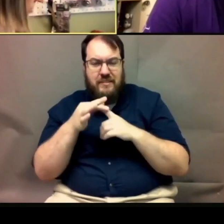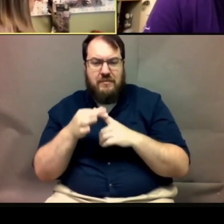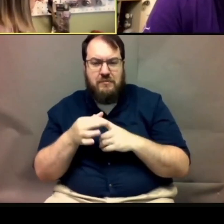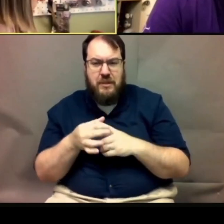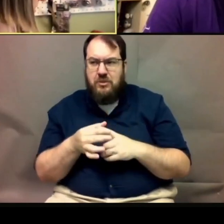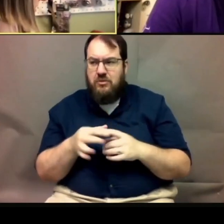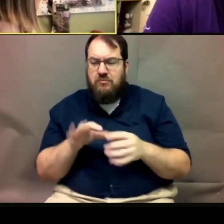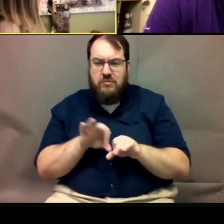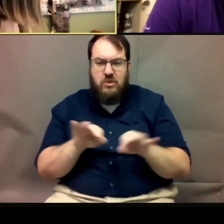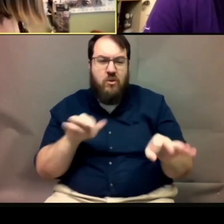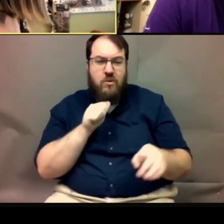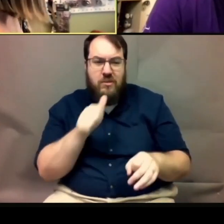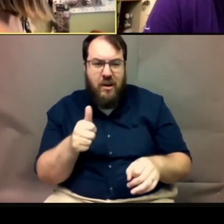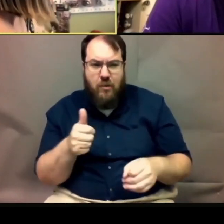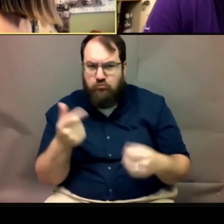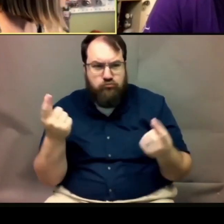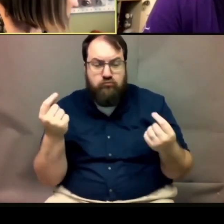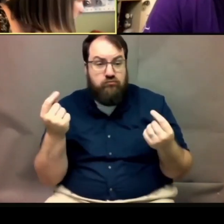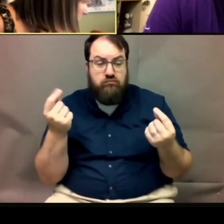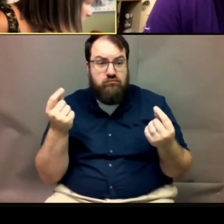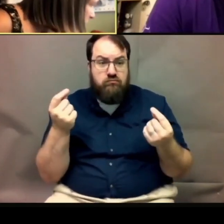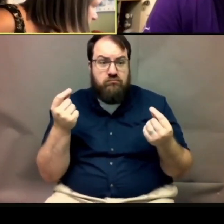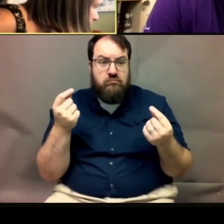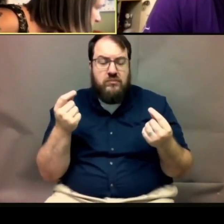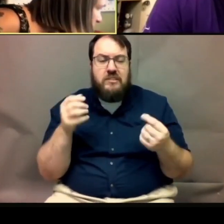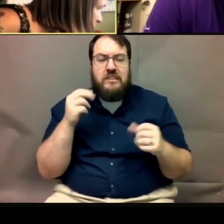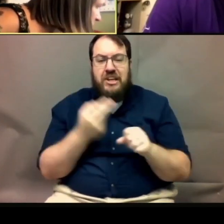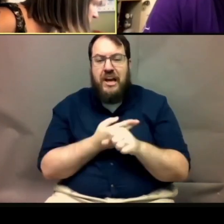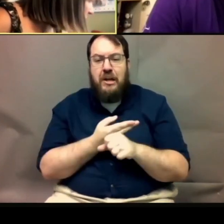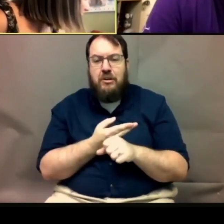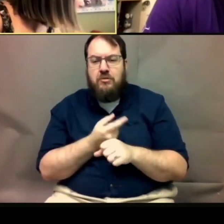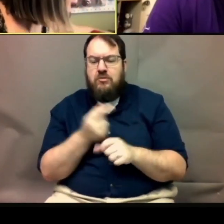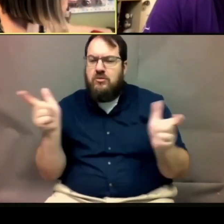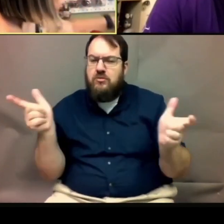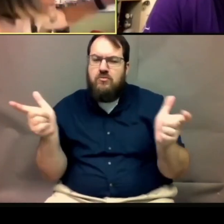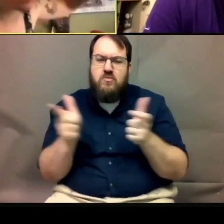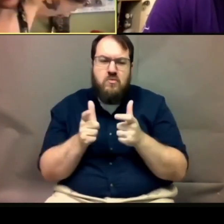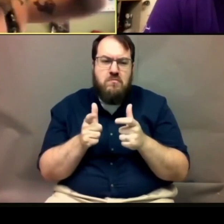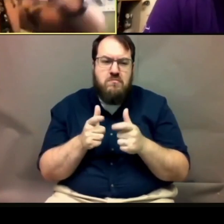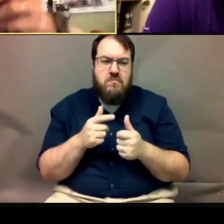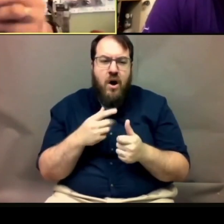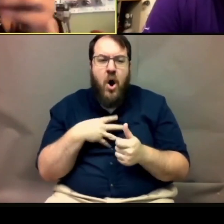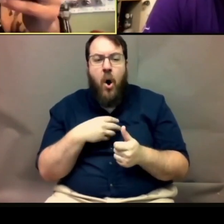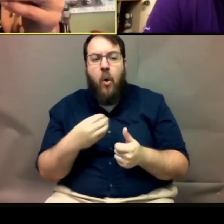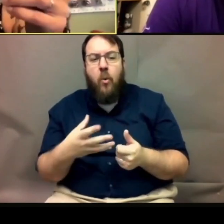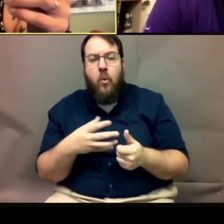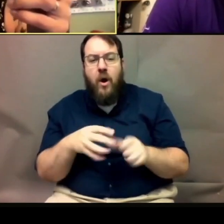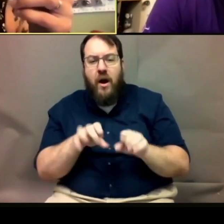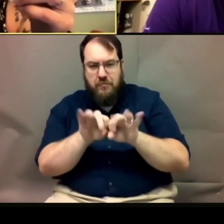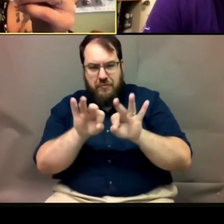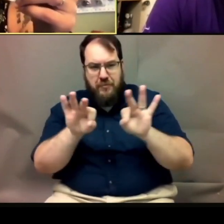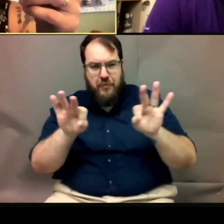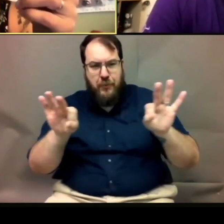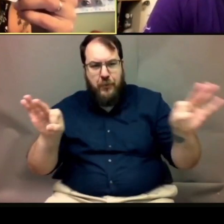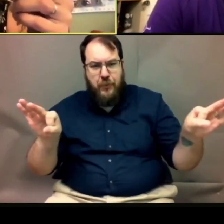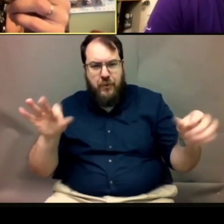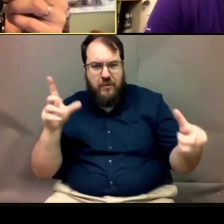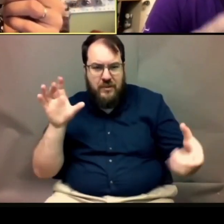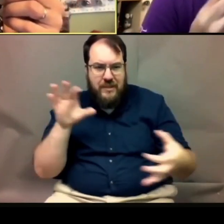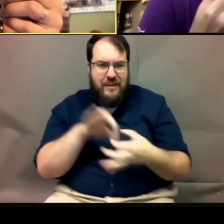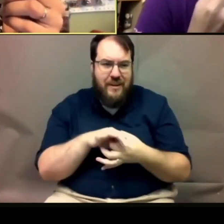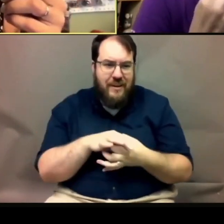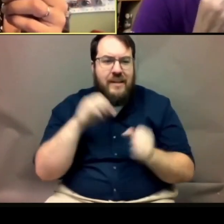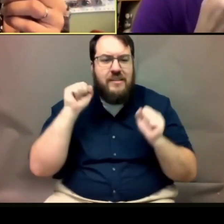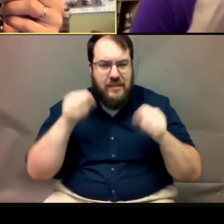você não tiver todos os equipamentos? Ah, você pode usar esses fiozinhos brancos,